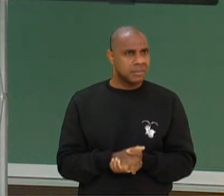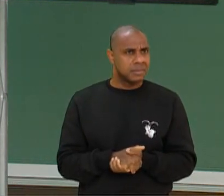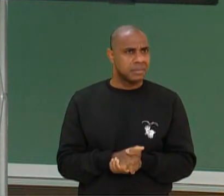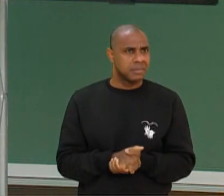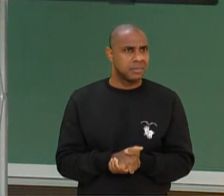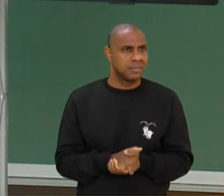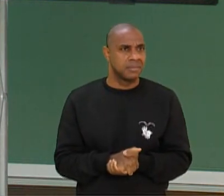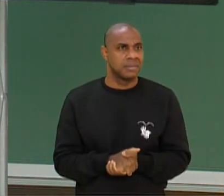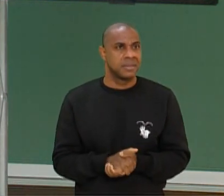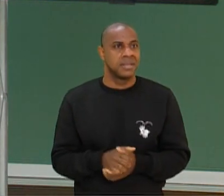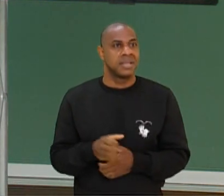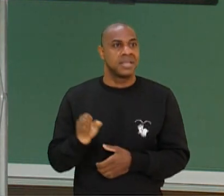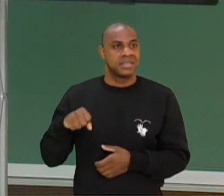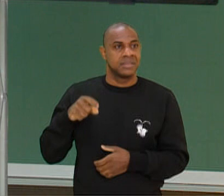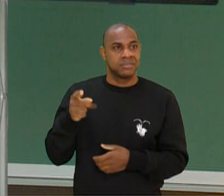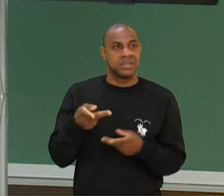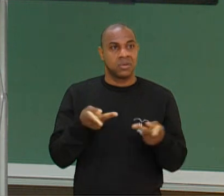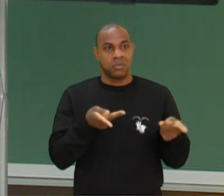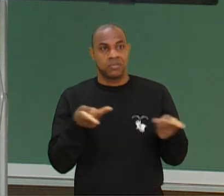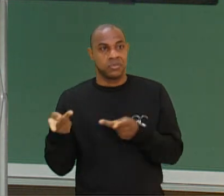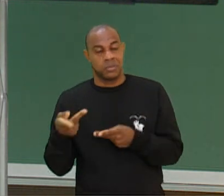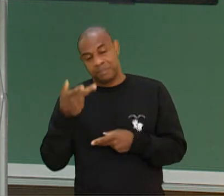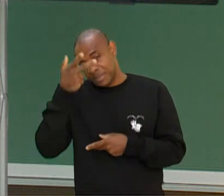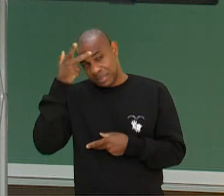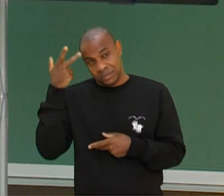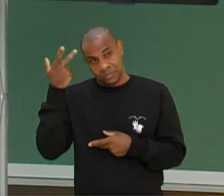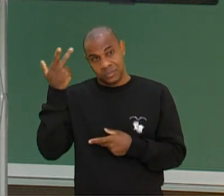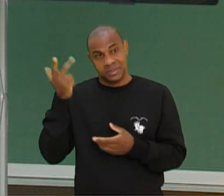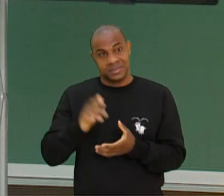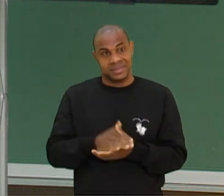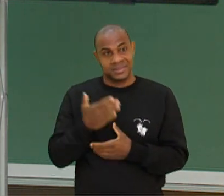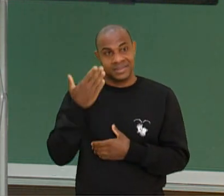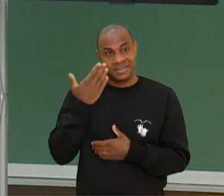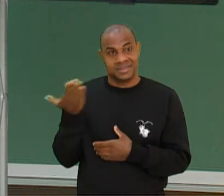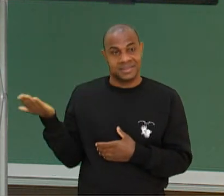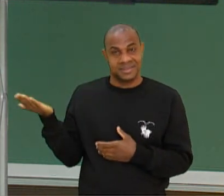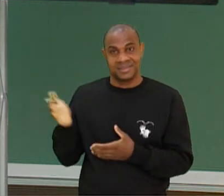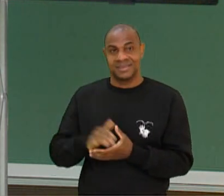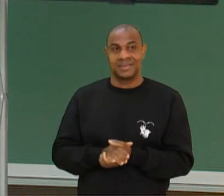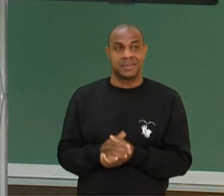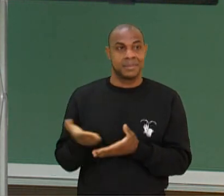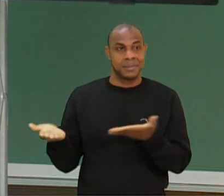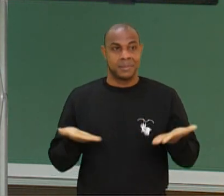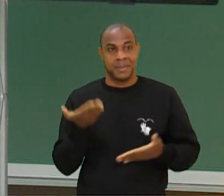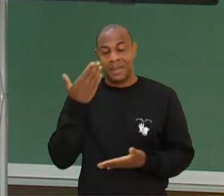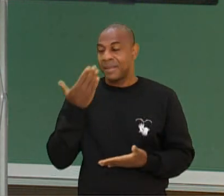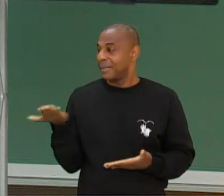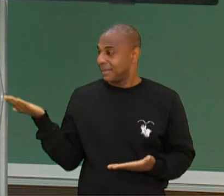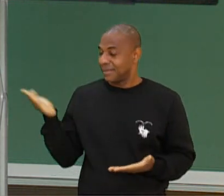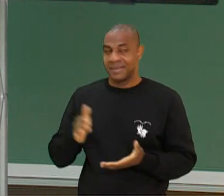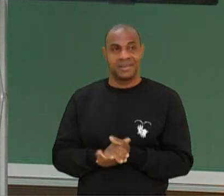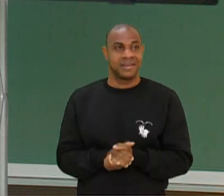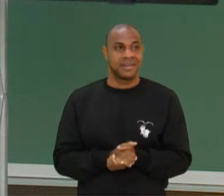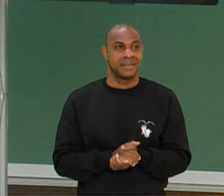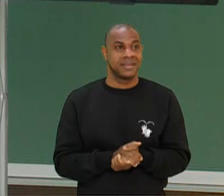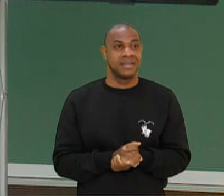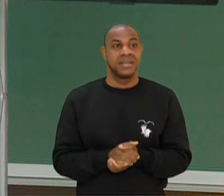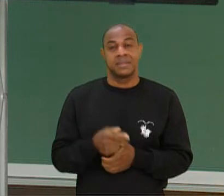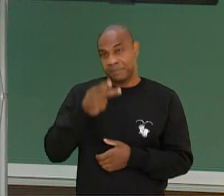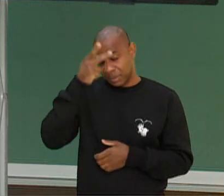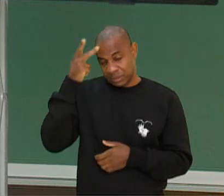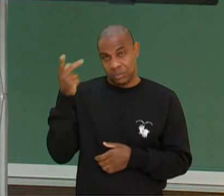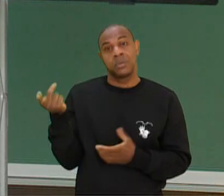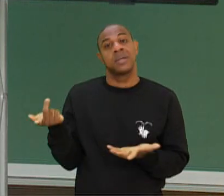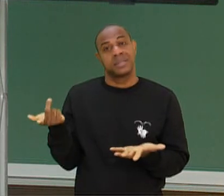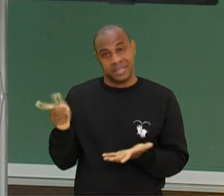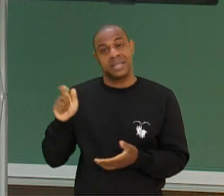convidou muitas pessoas para a festa, né? Então, people é contável, eu uso many.